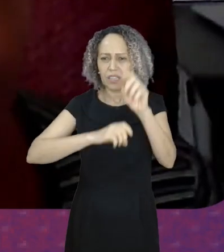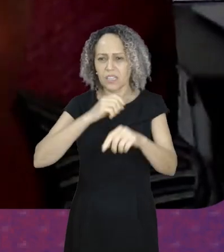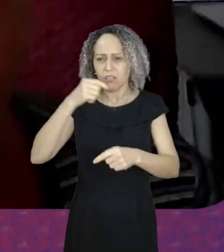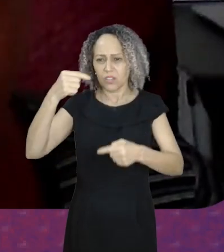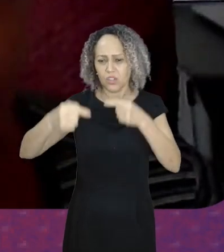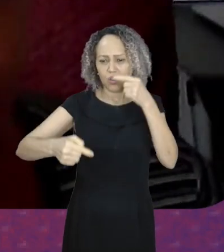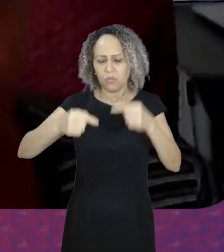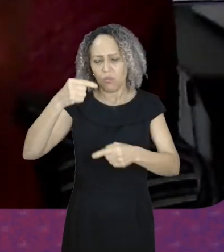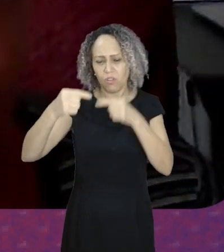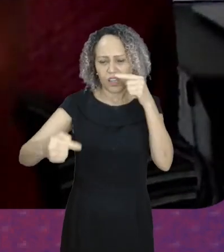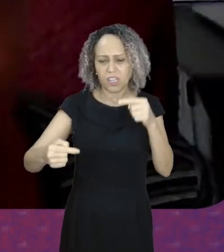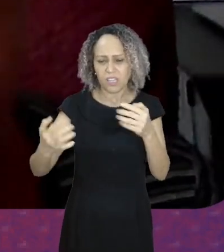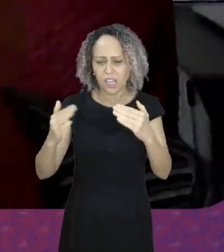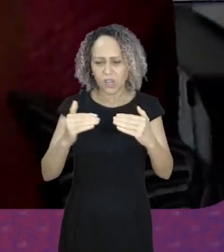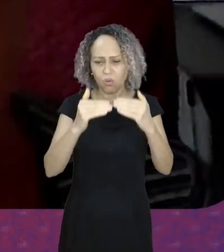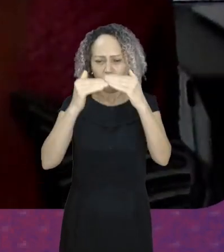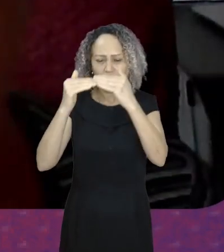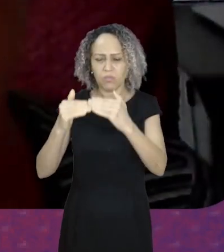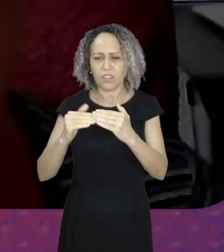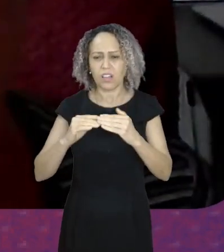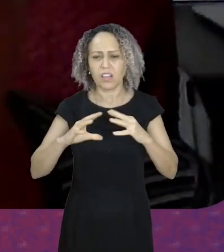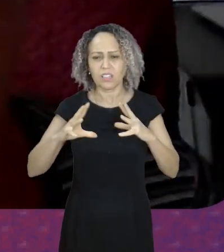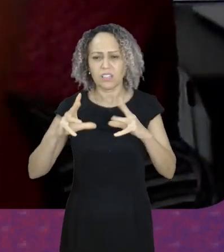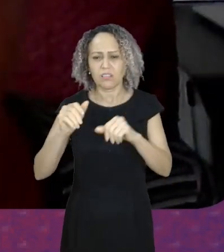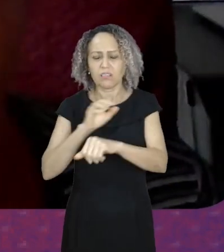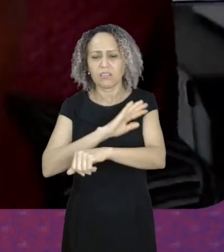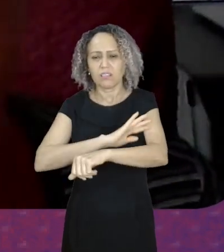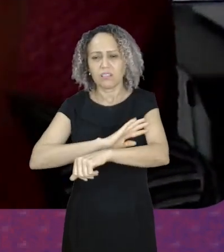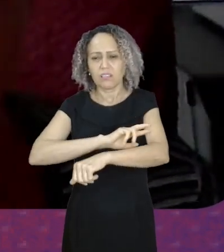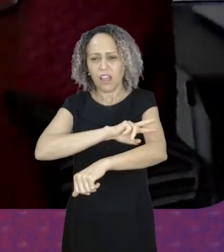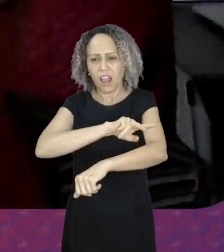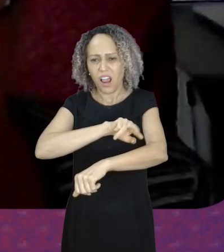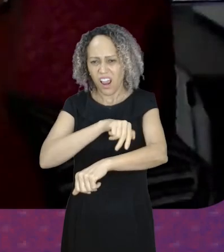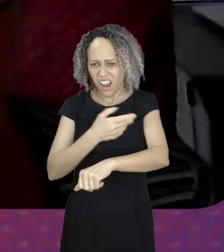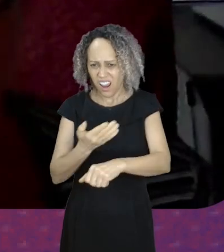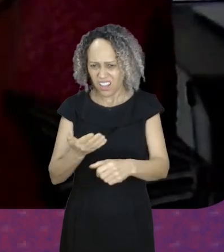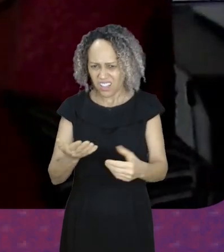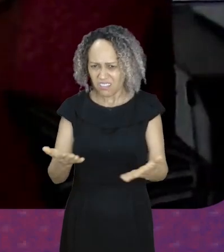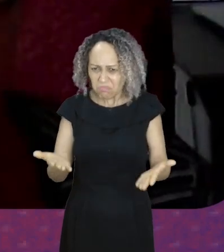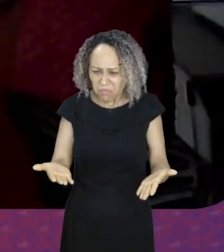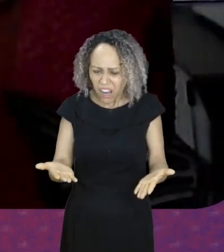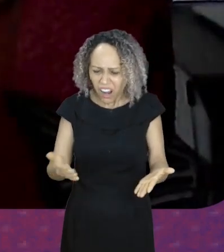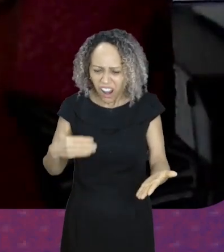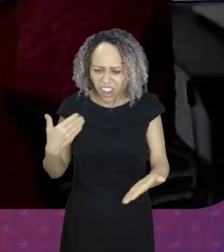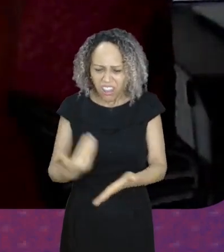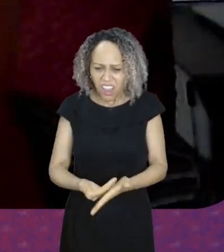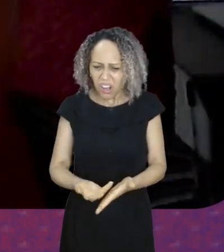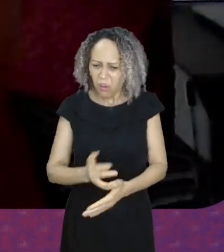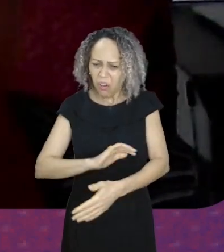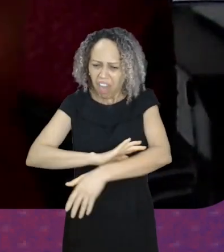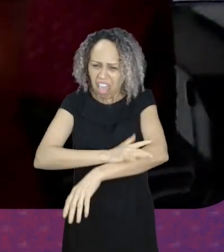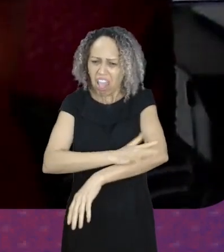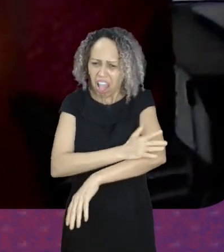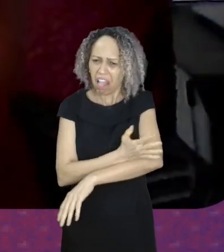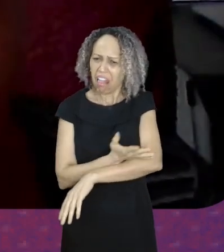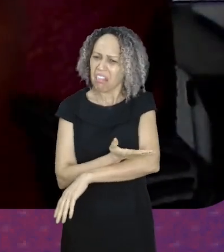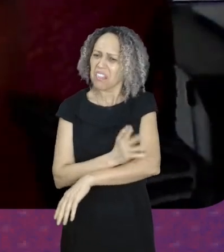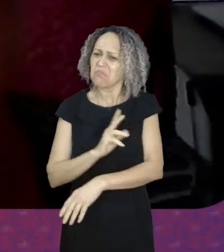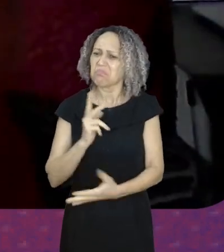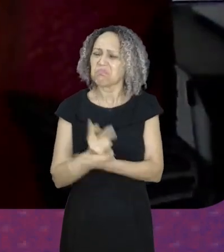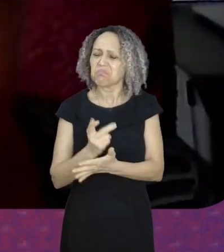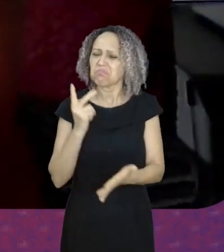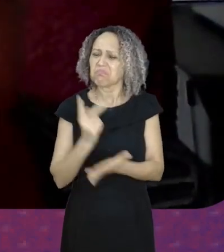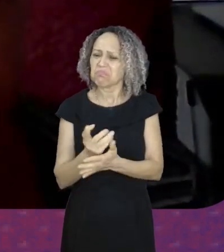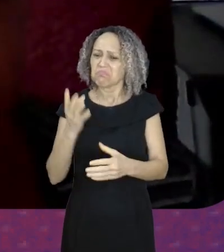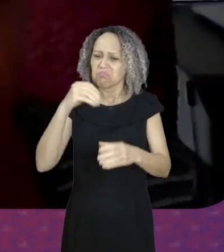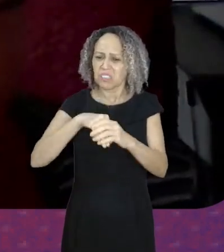Igualdade Racial, e o racismo ainda está muito presente na nossa sociedade, mesmo com a existência